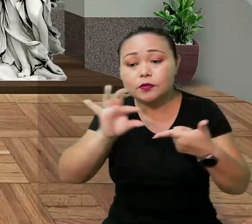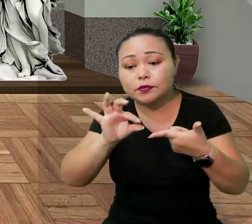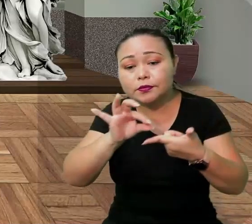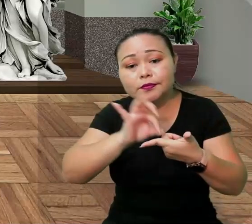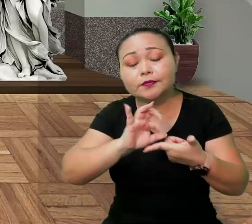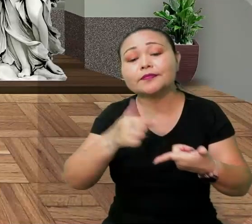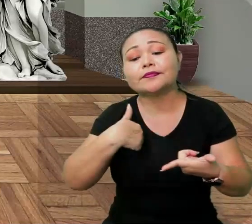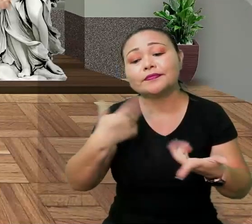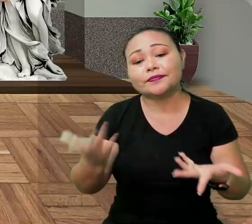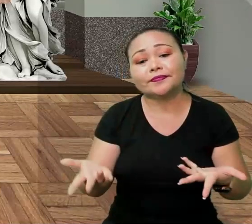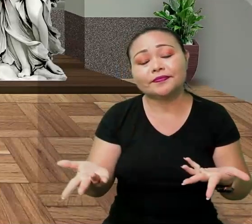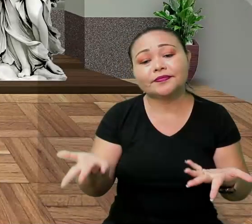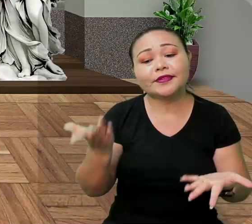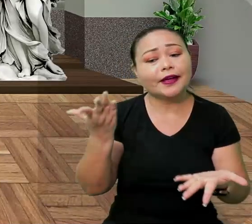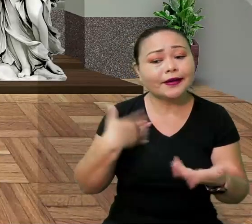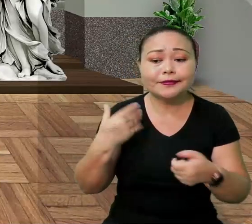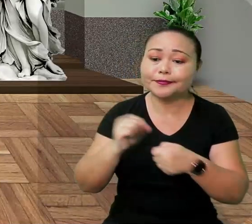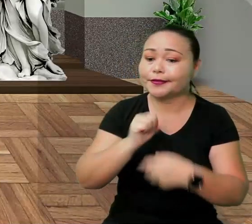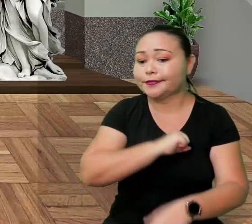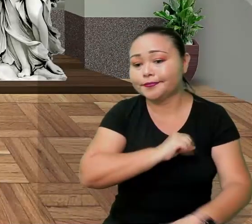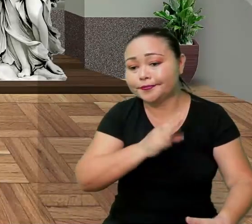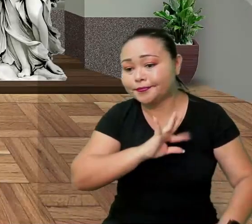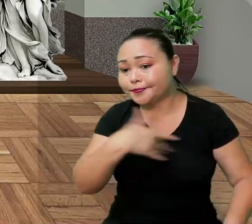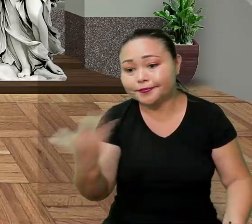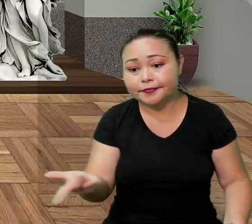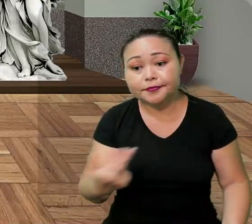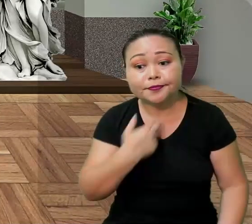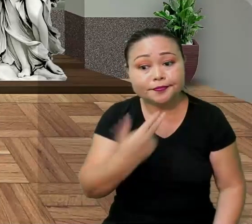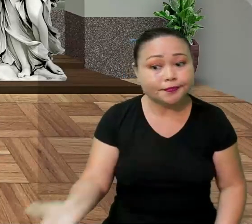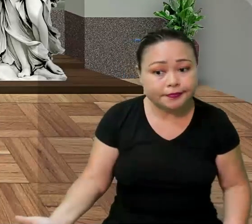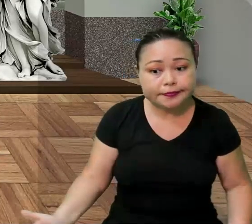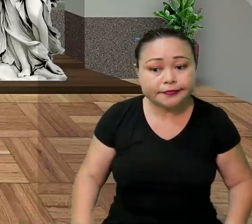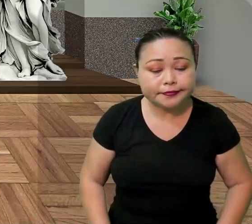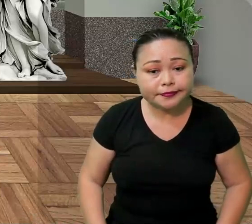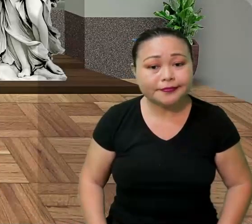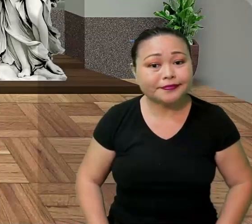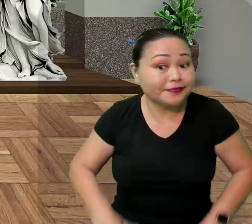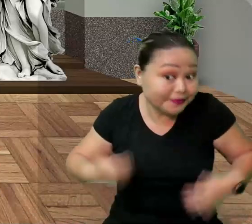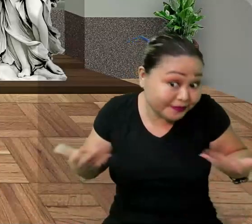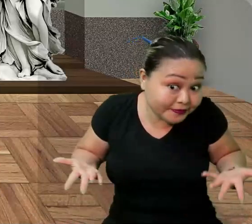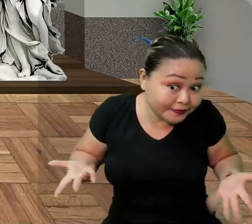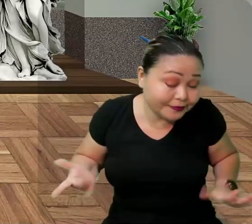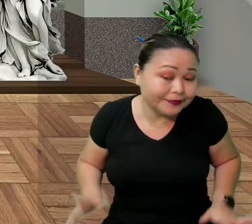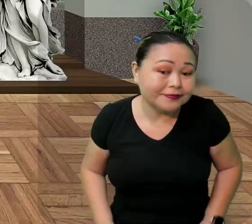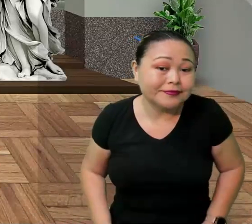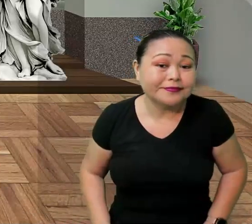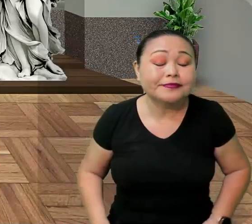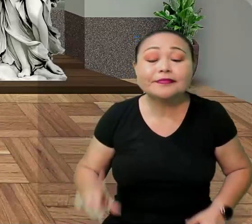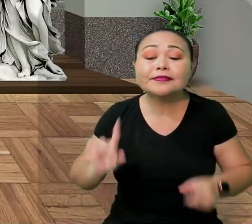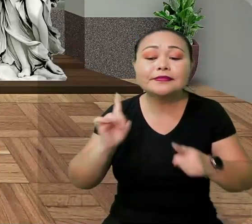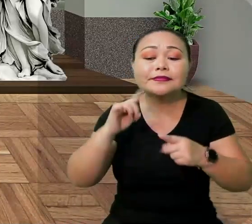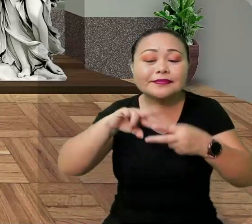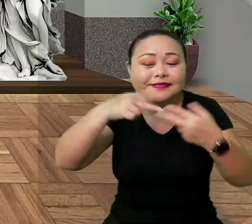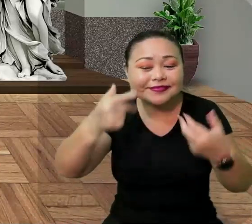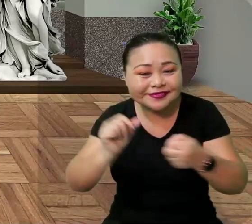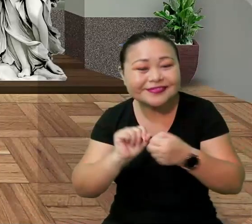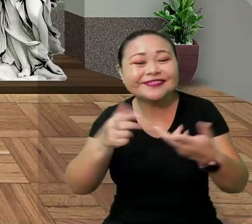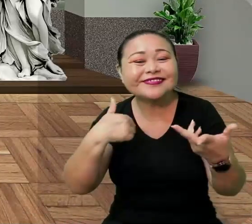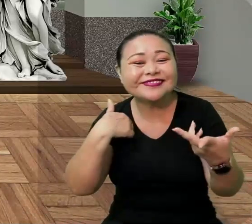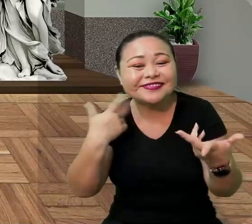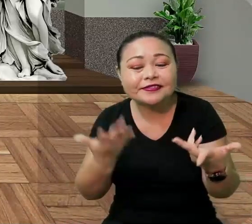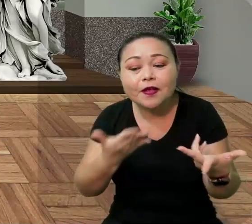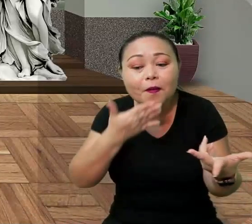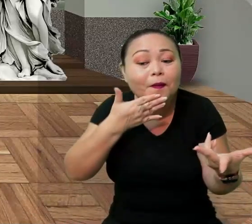sem semente. Aí sacaneou todo mundo, né? Não pode. Mas é isso. É uma questão de genética.